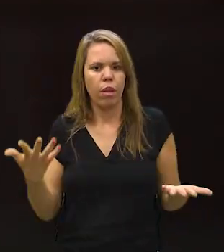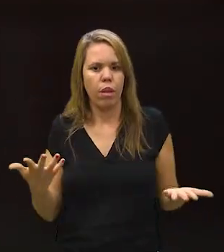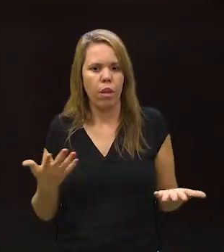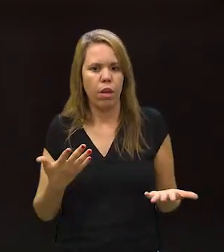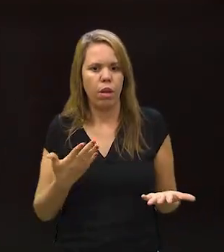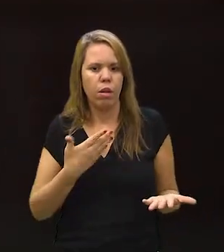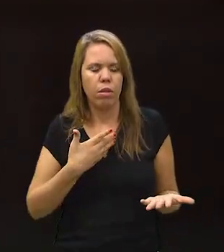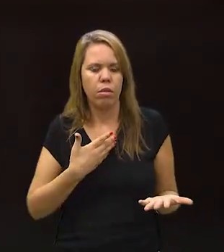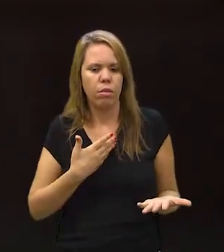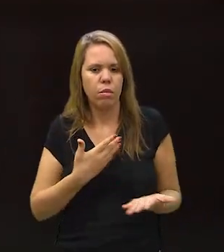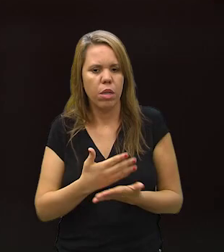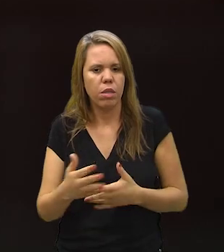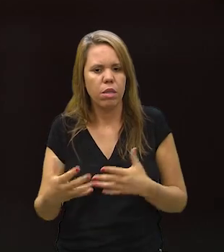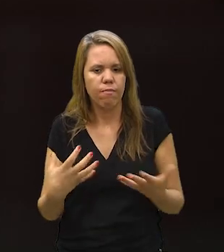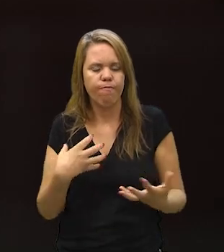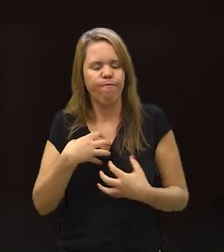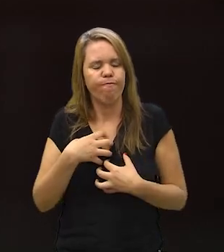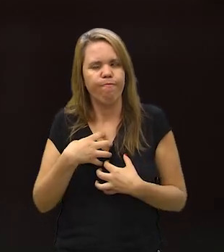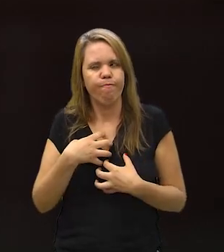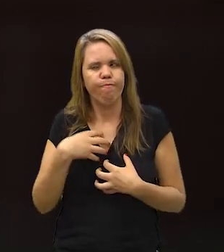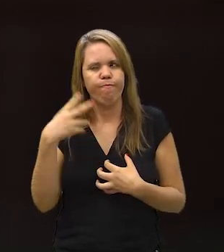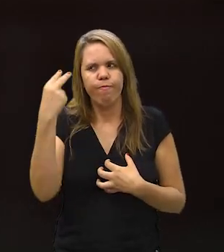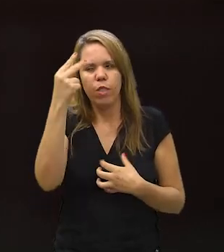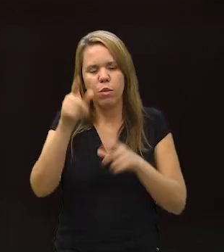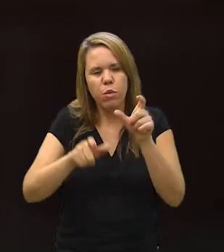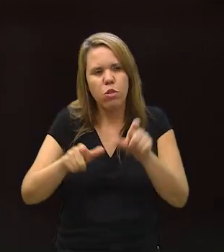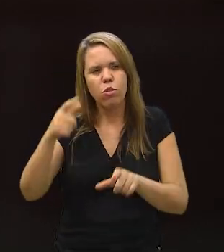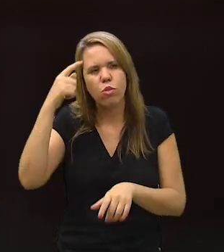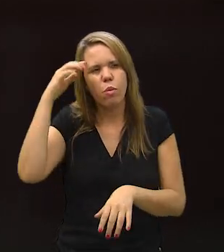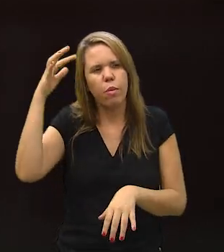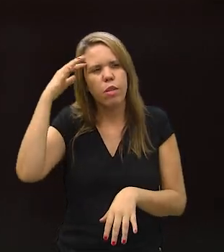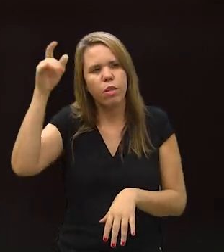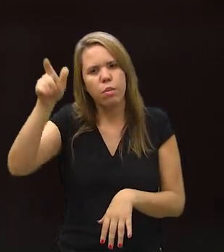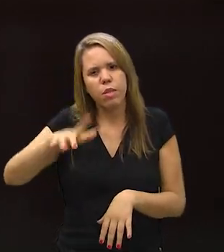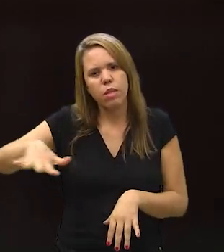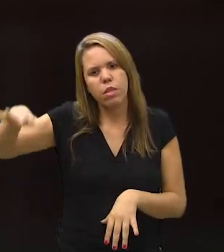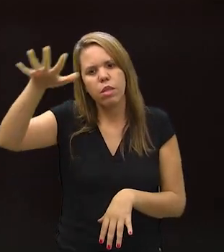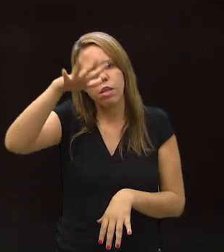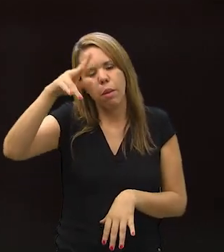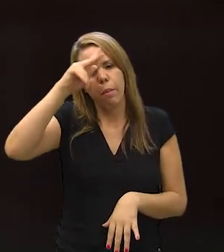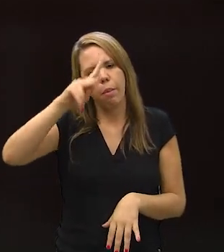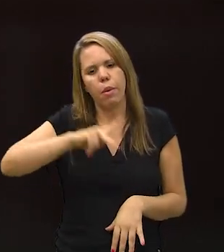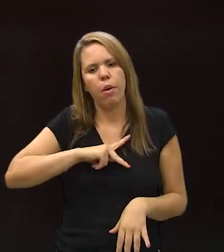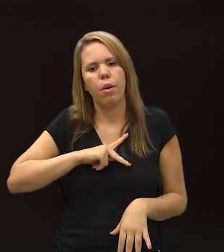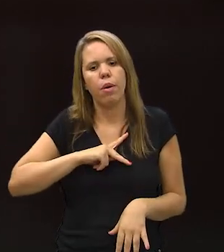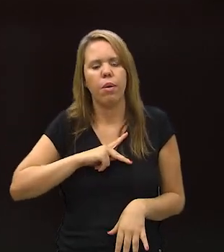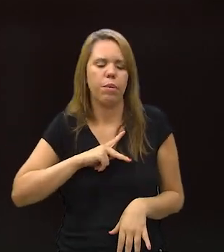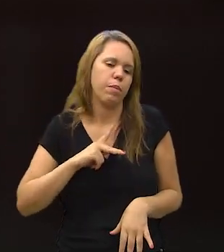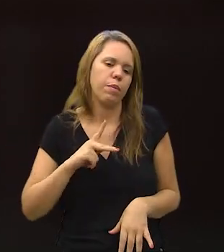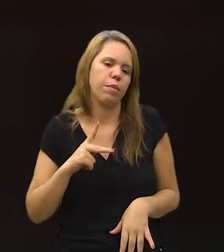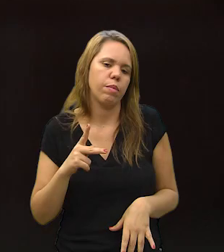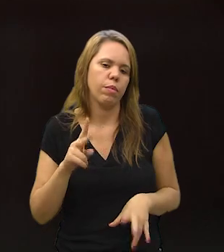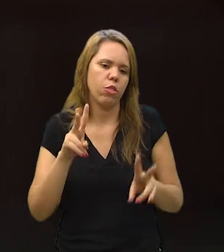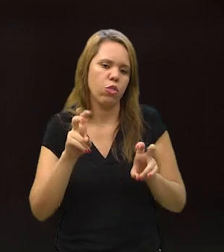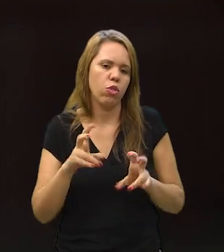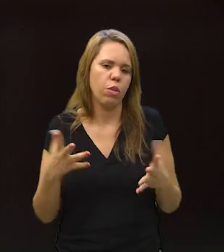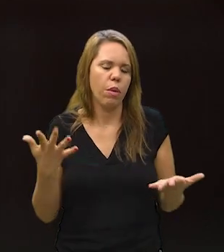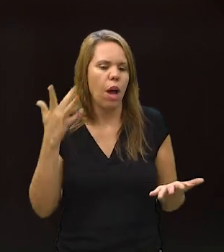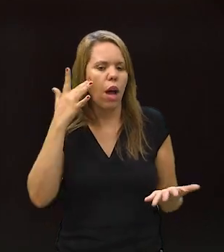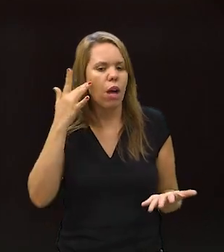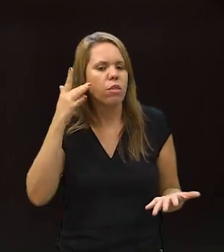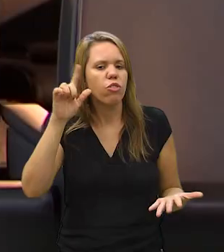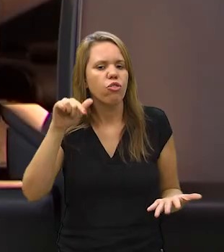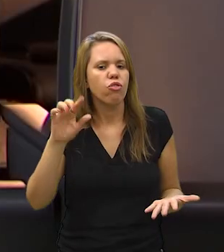nutrir sentimentos por outras pessoas e a gente entra num mundo próprio, assim, de relativizar